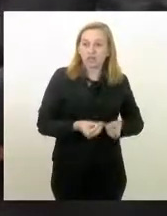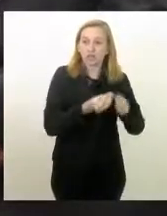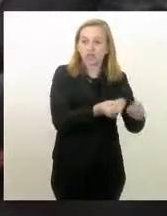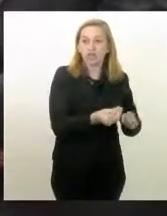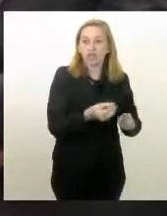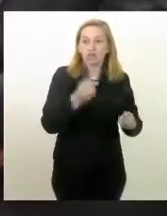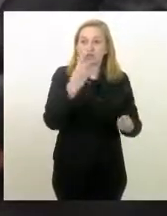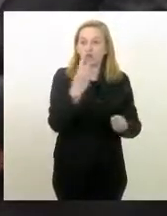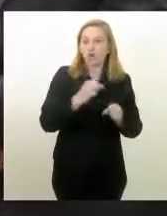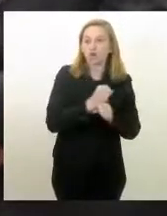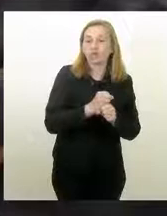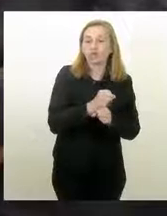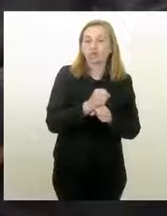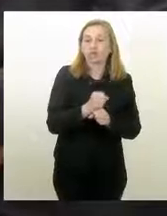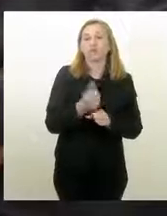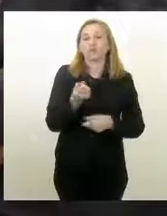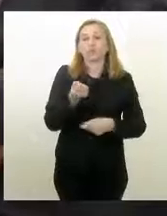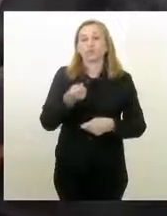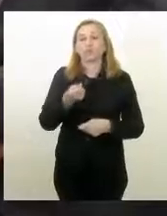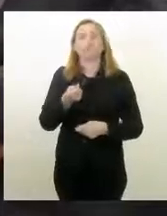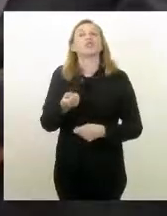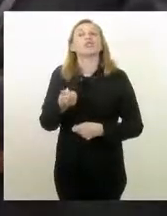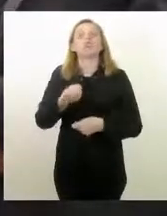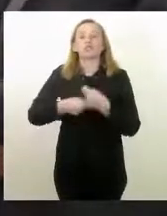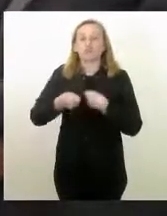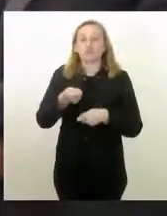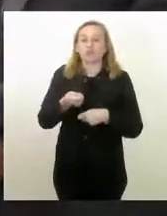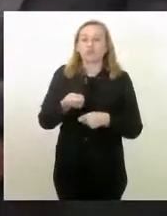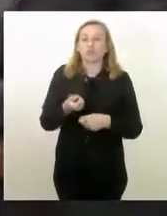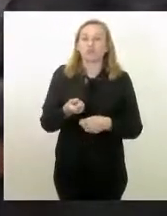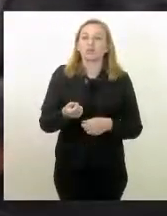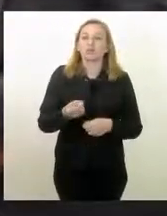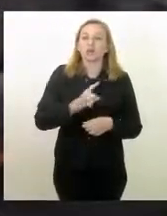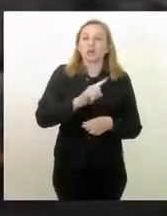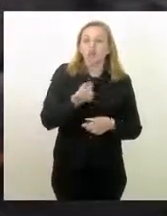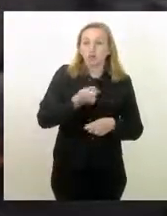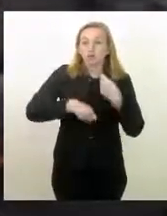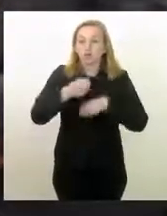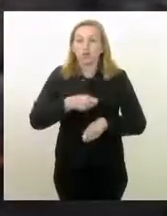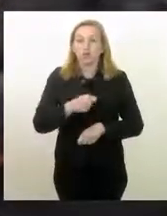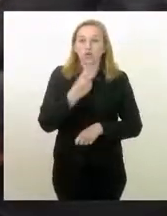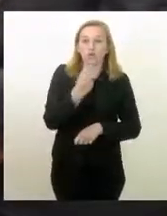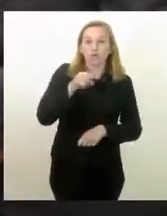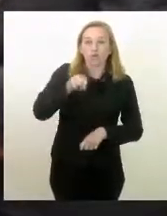nosso próprio orçamento ao Estado. Em 3 anos, economizamos mais de